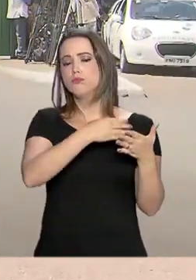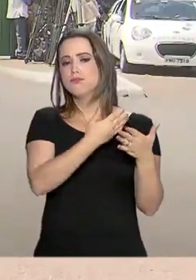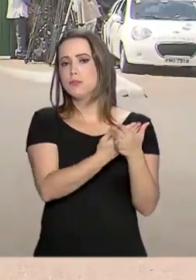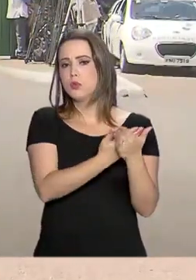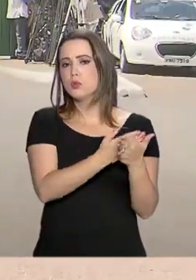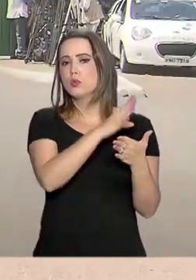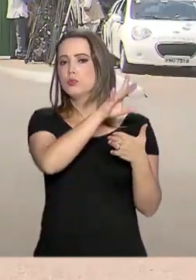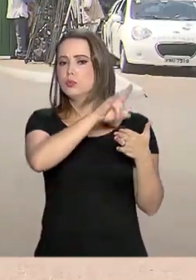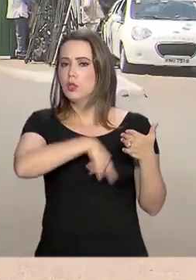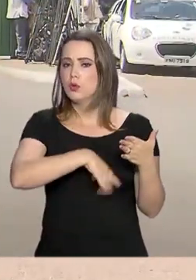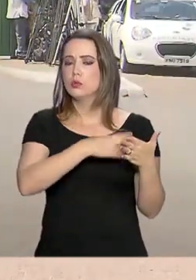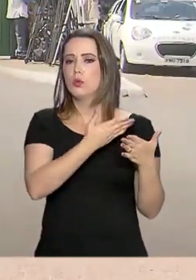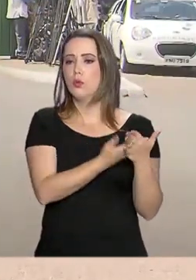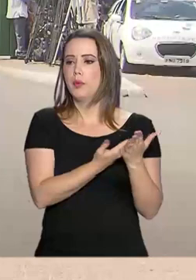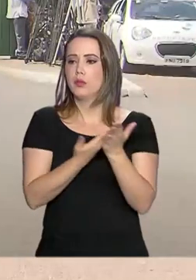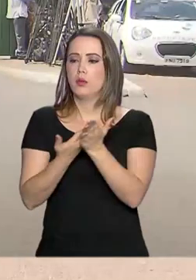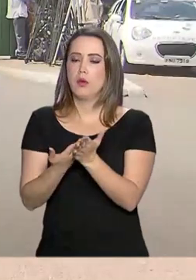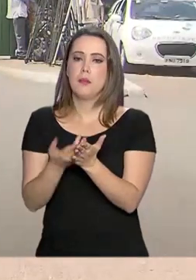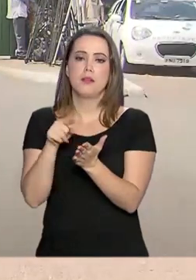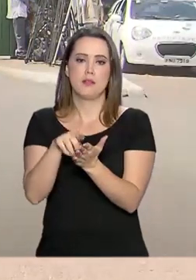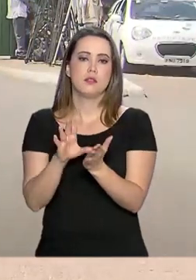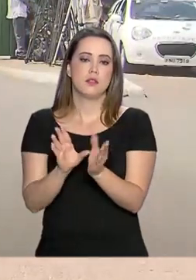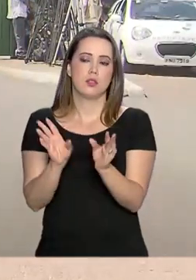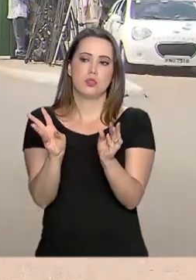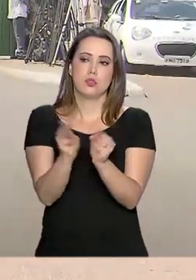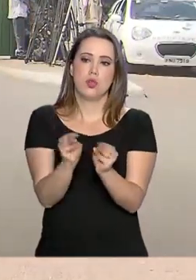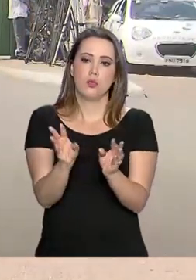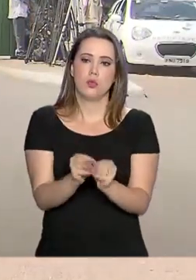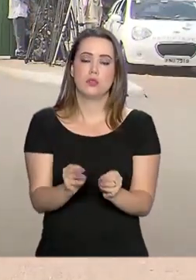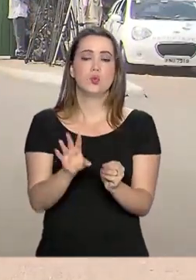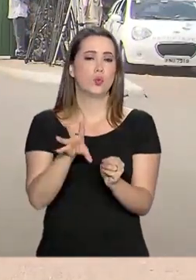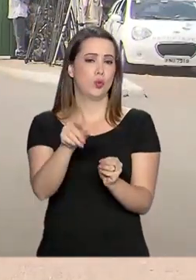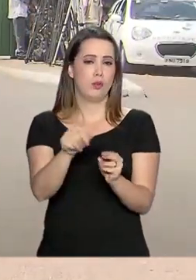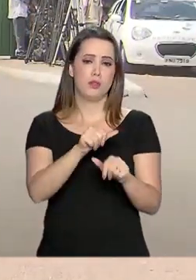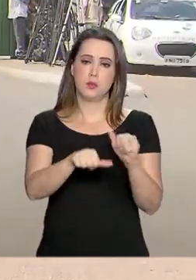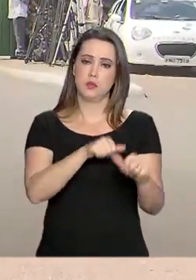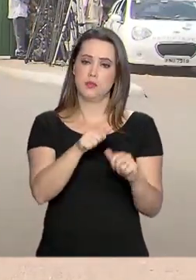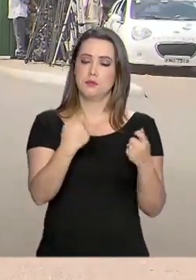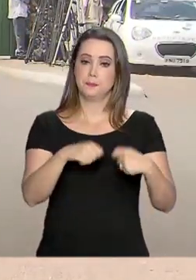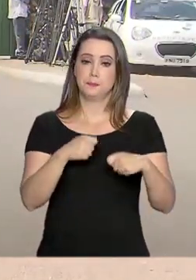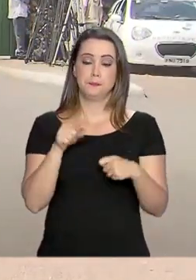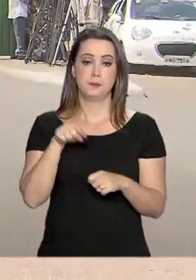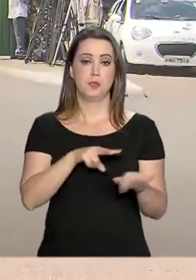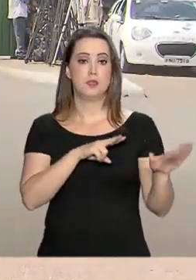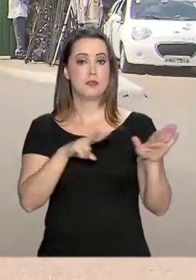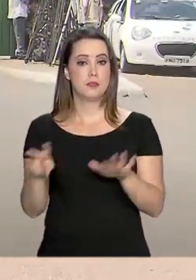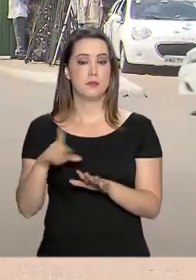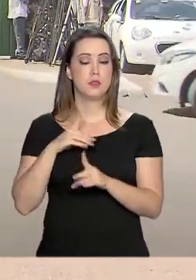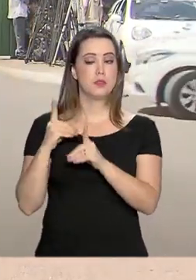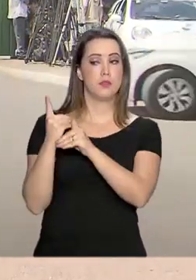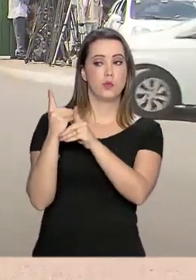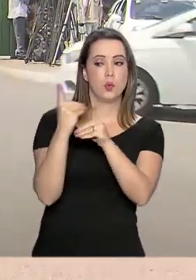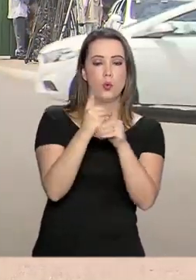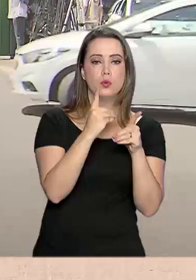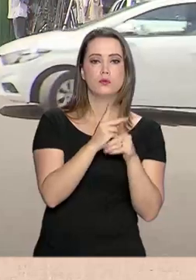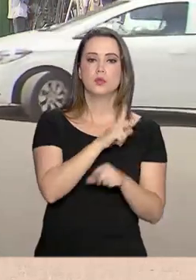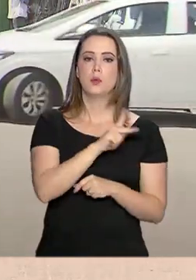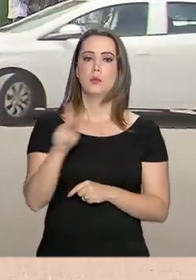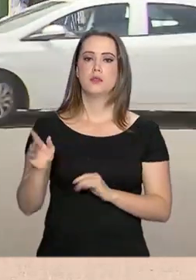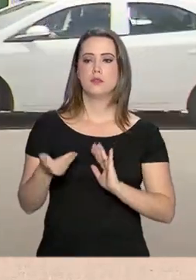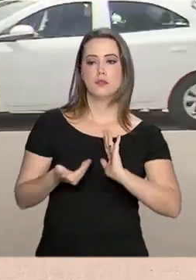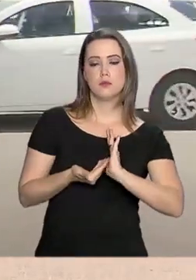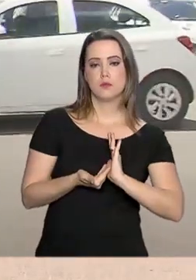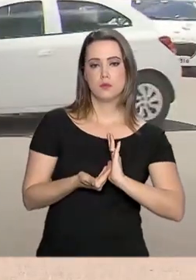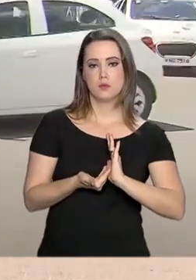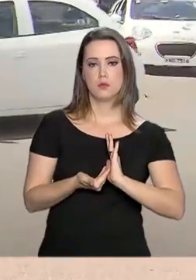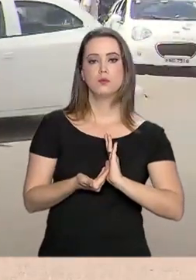um texto fechado, né, que o governo apresente esse texto fechado da reforma da Previdência. Por exemplo, esta semana ele teve um encontro com o presidente da Câmara